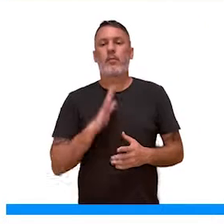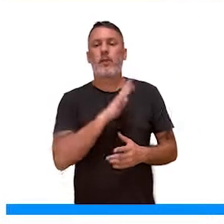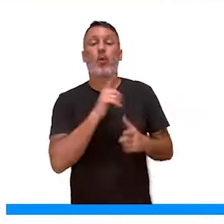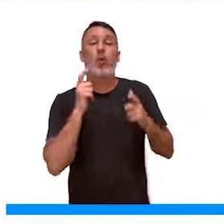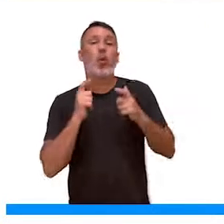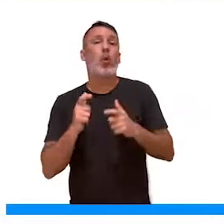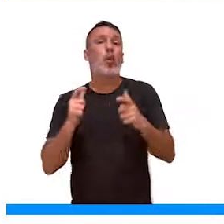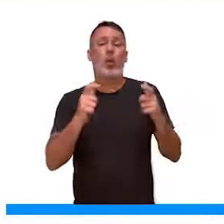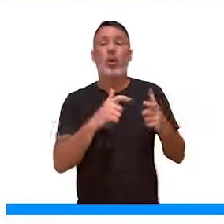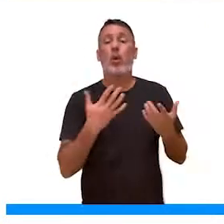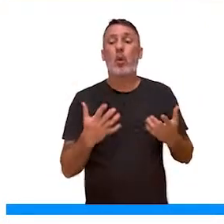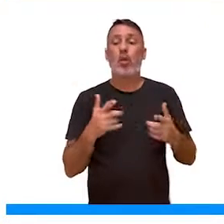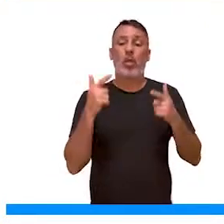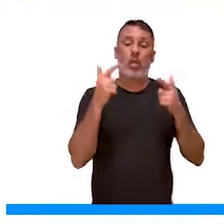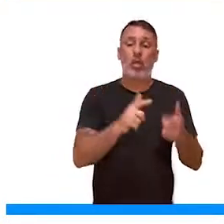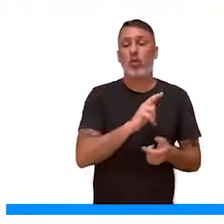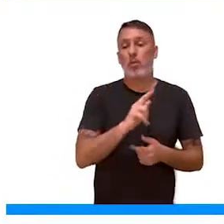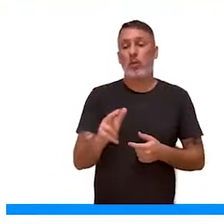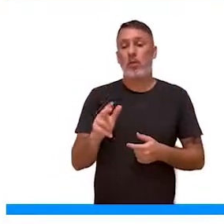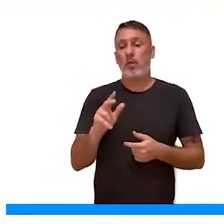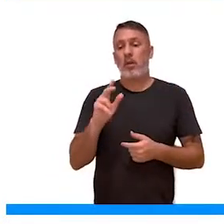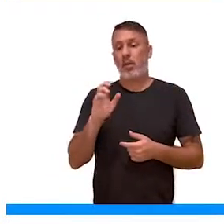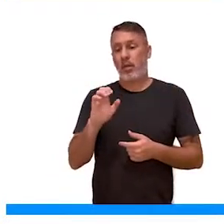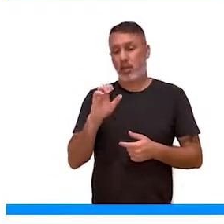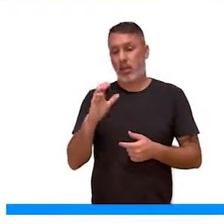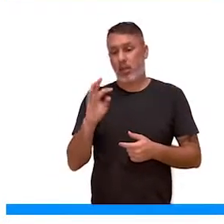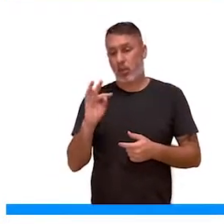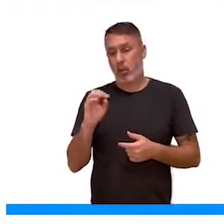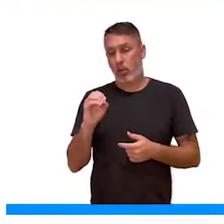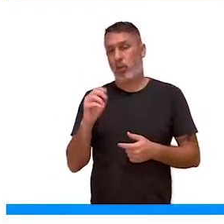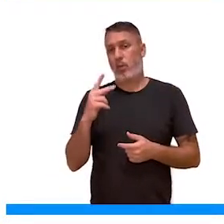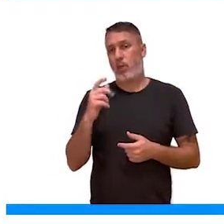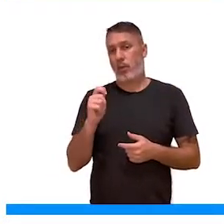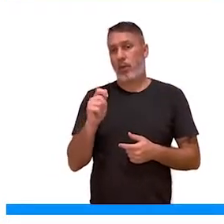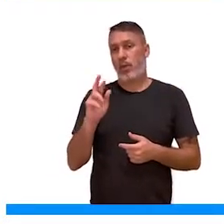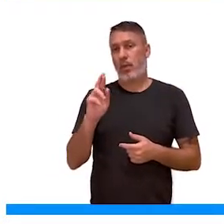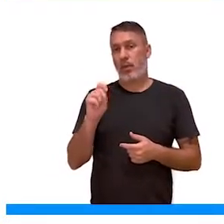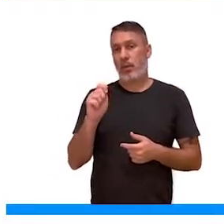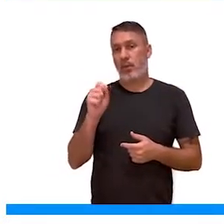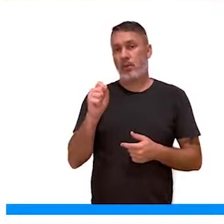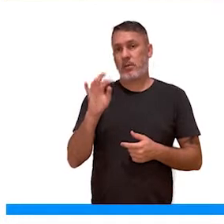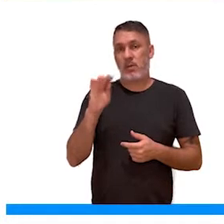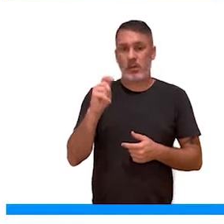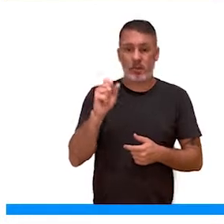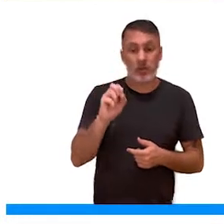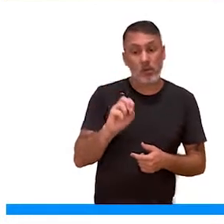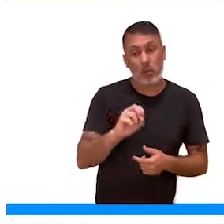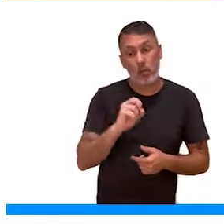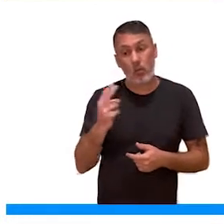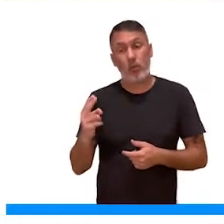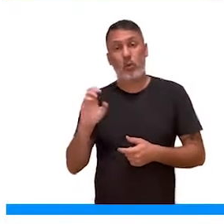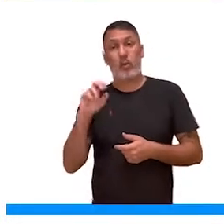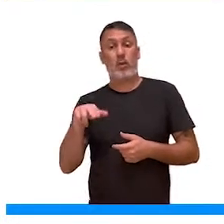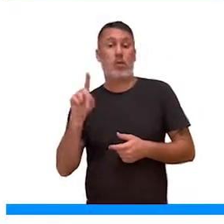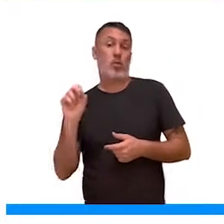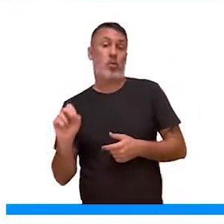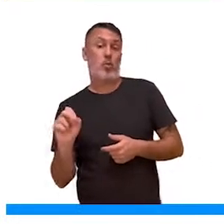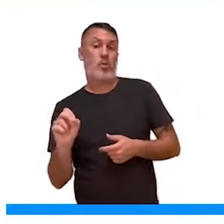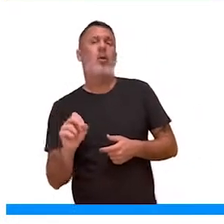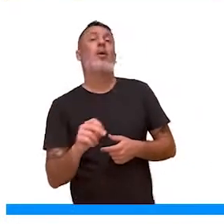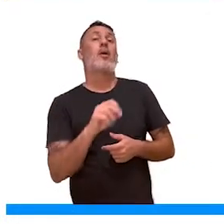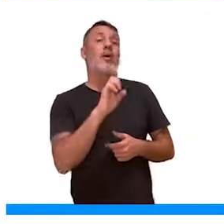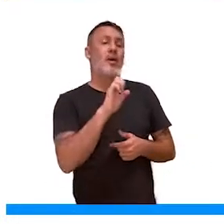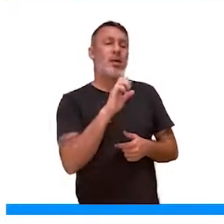Quanto à localização, eles podem ser chamados de ectoparasitas ou endoparasitas. Ecto são aqueles que estão na